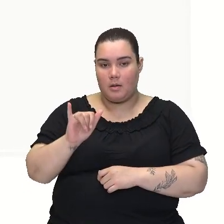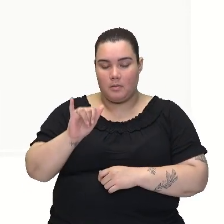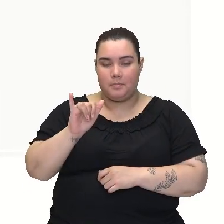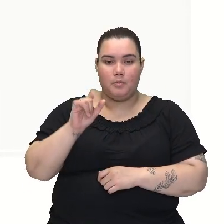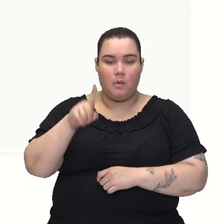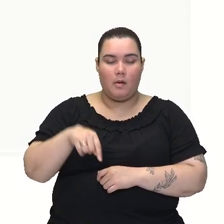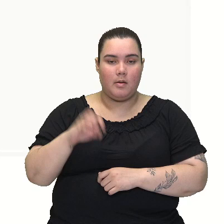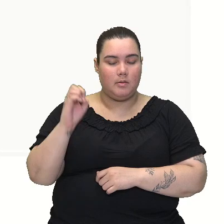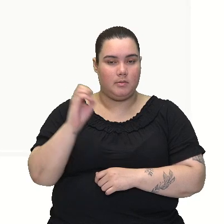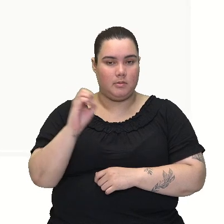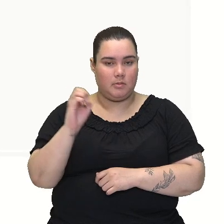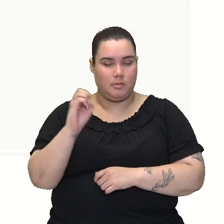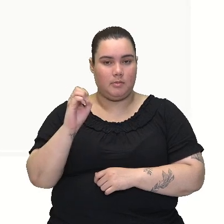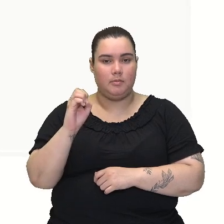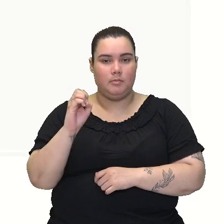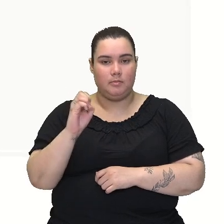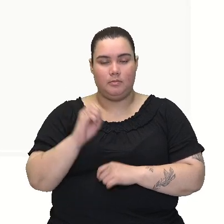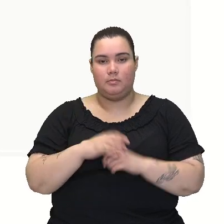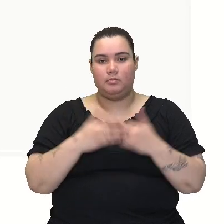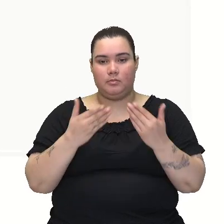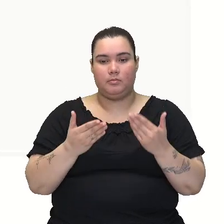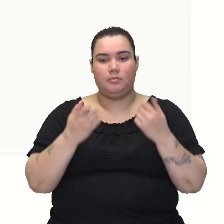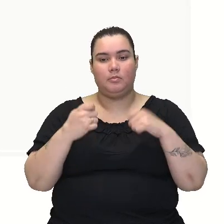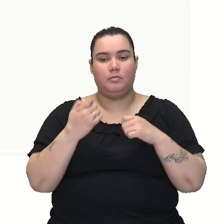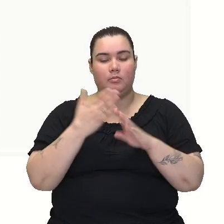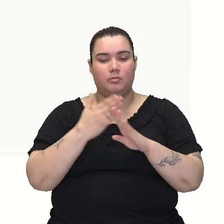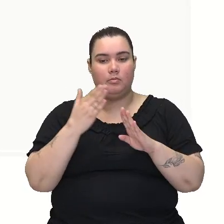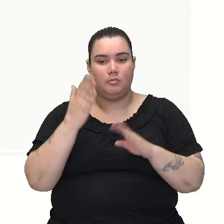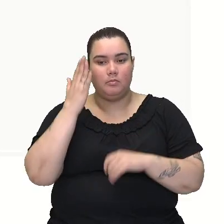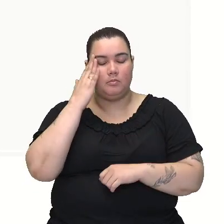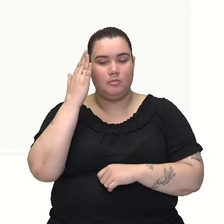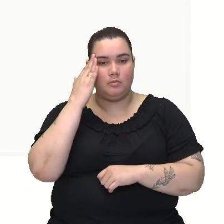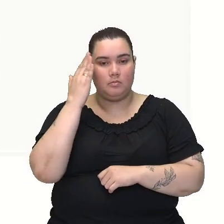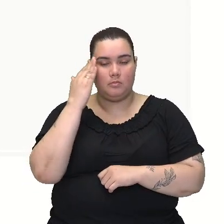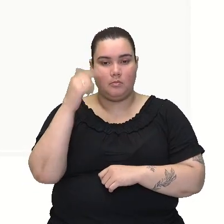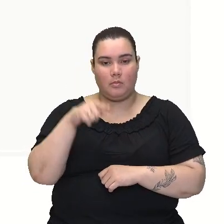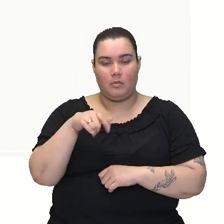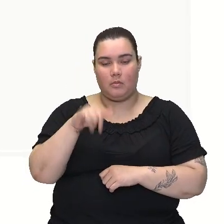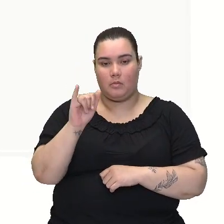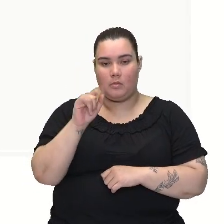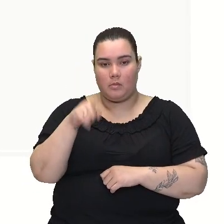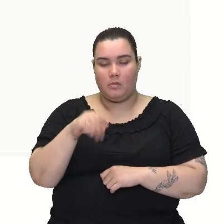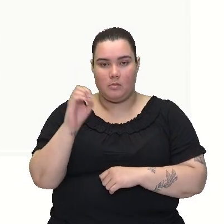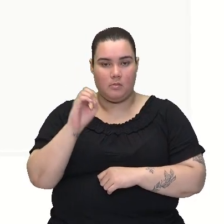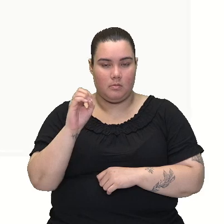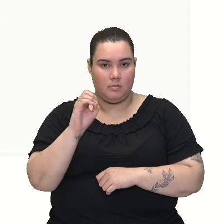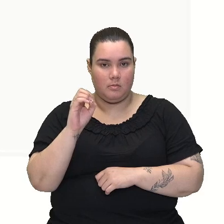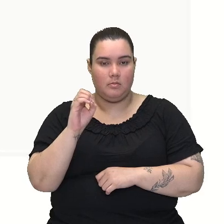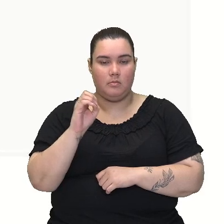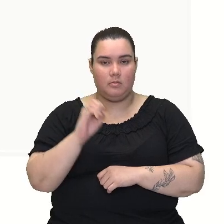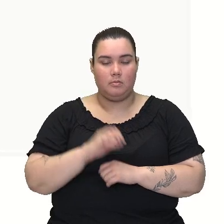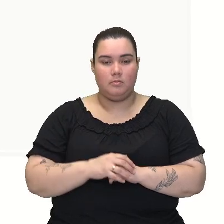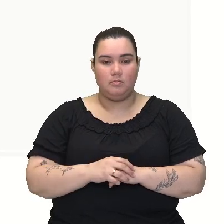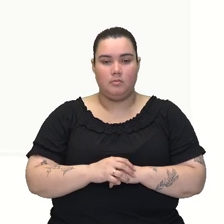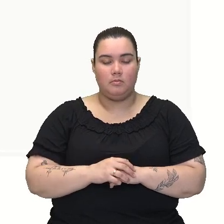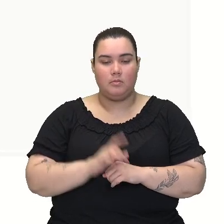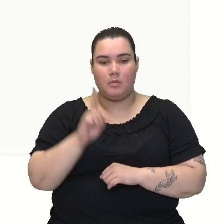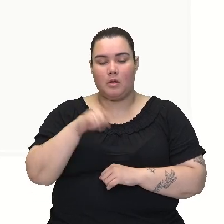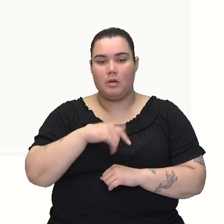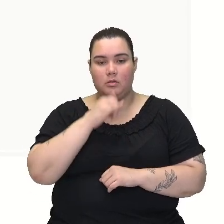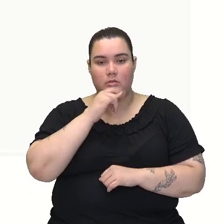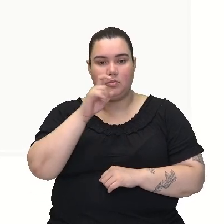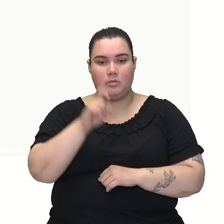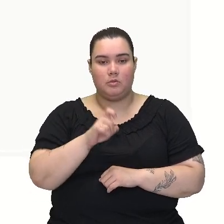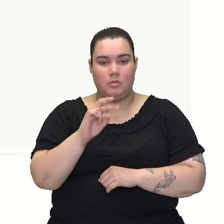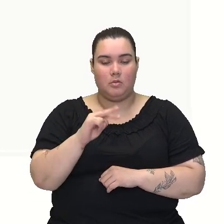a zero, ou seja, vamos admitir que o valor de y seja zero. Então, nesse caso, nós teremos x ao